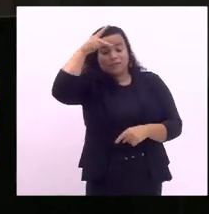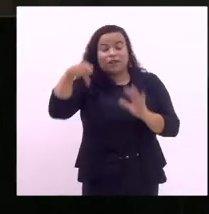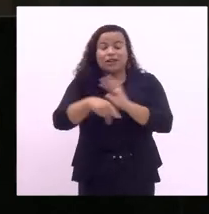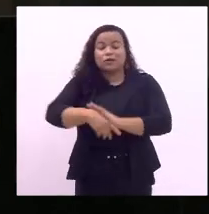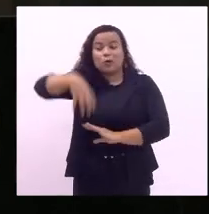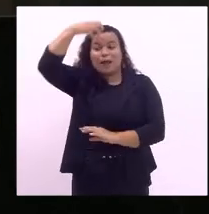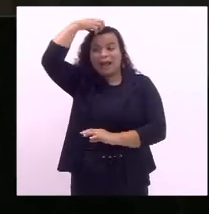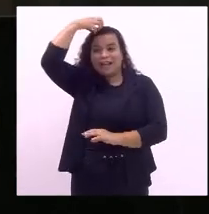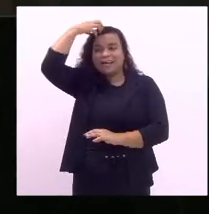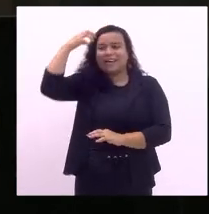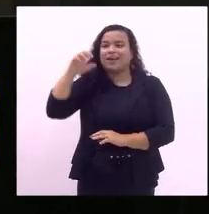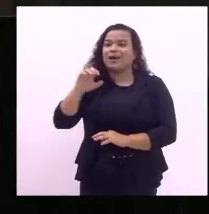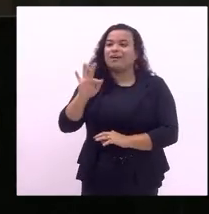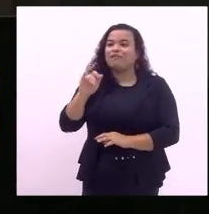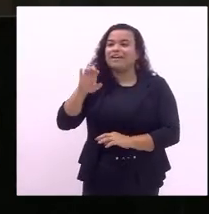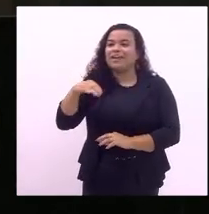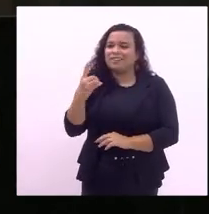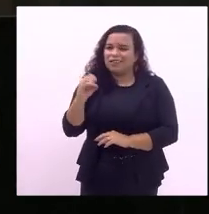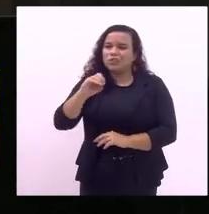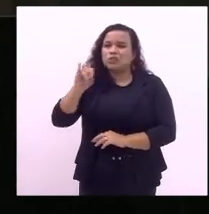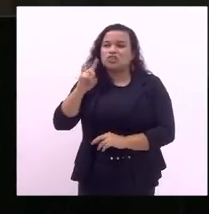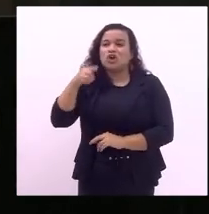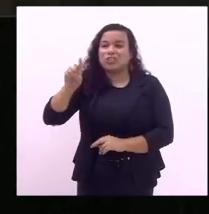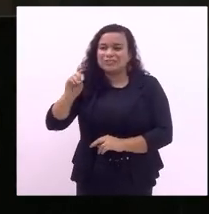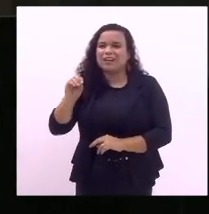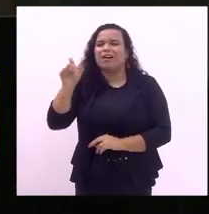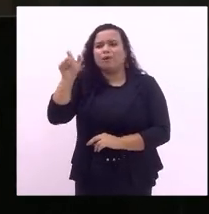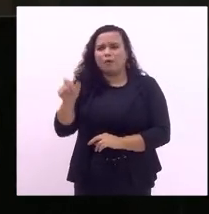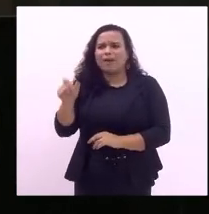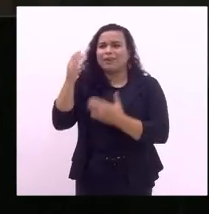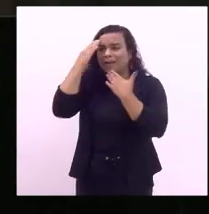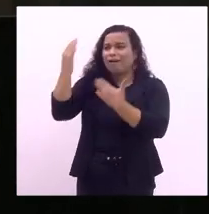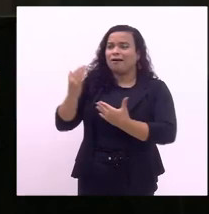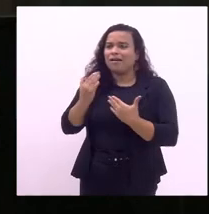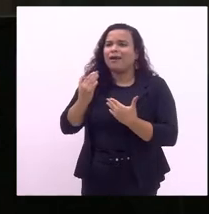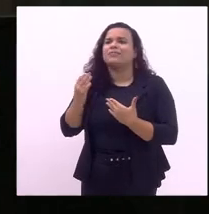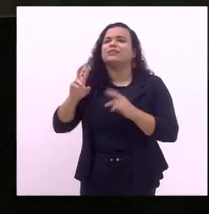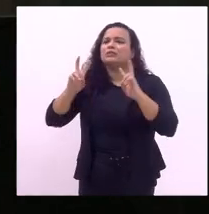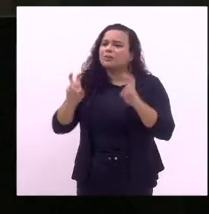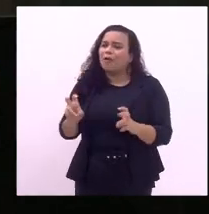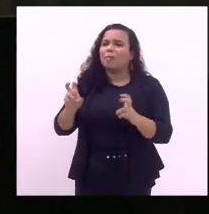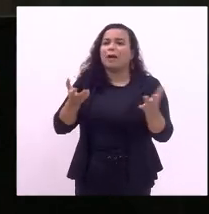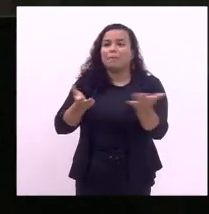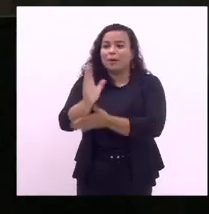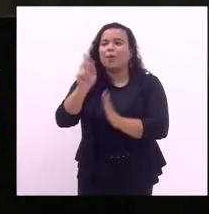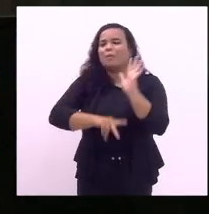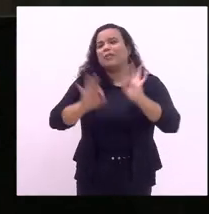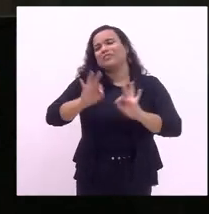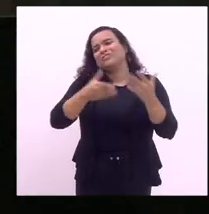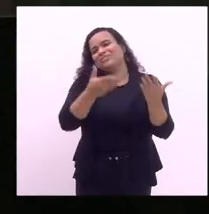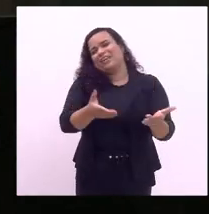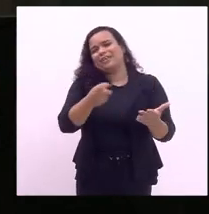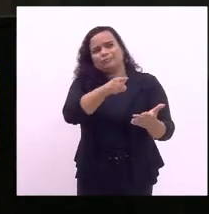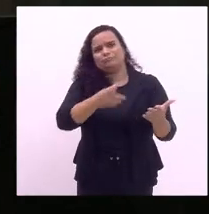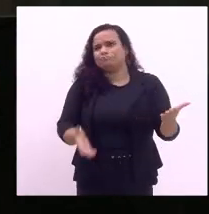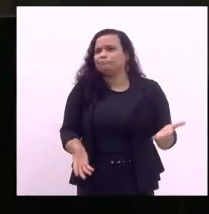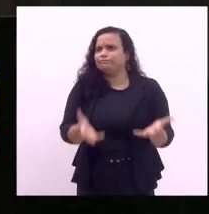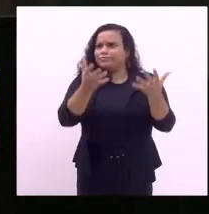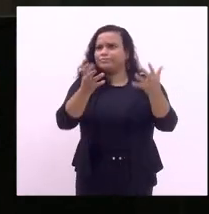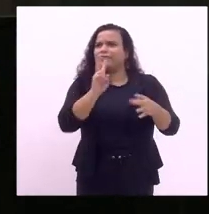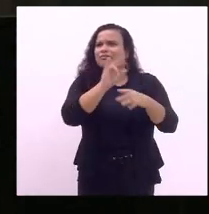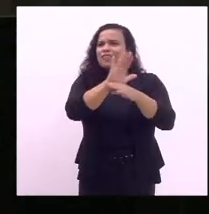Reis, agradecendo pela aprovação deste importante projeto que vai alavancar